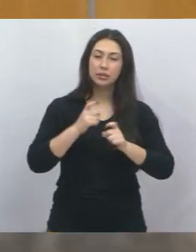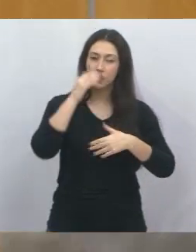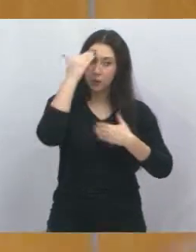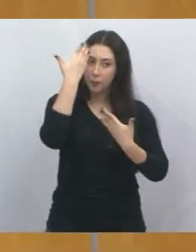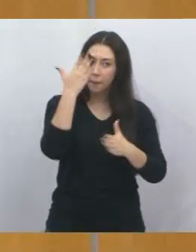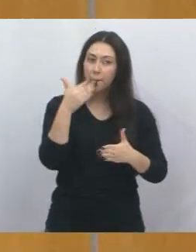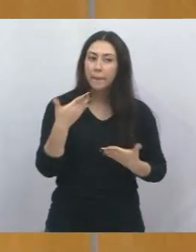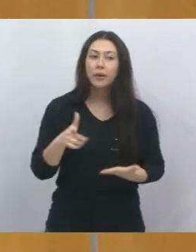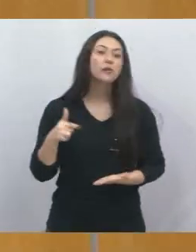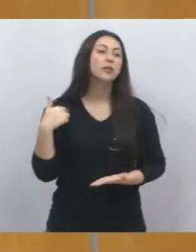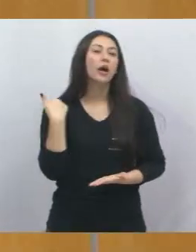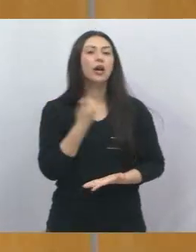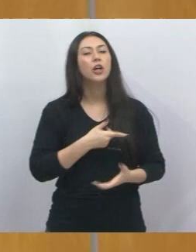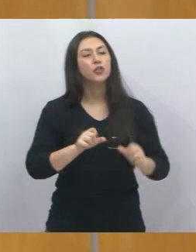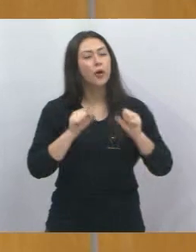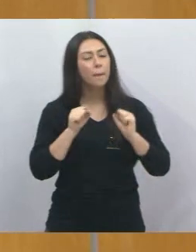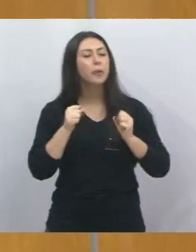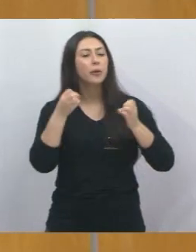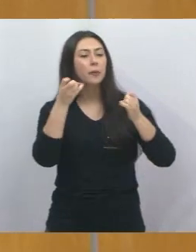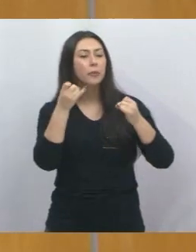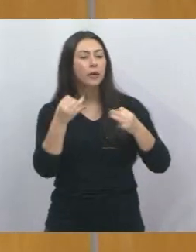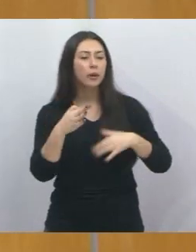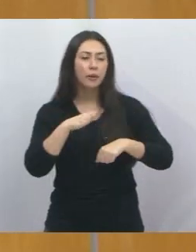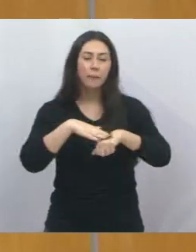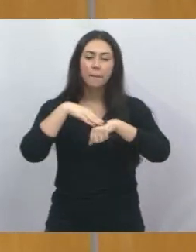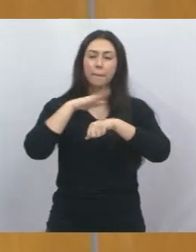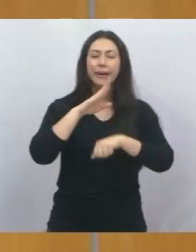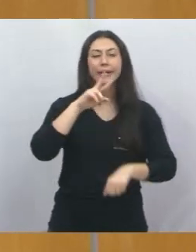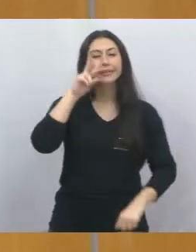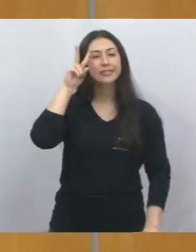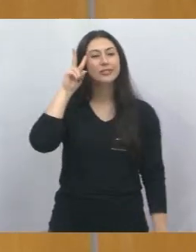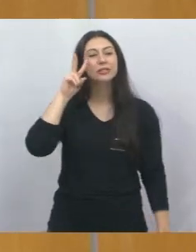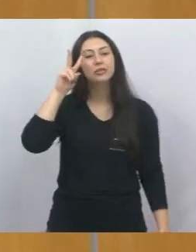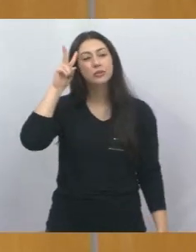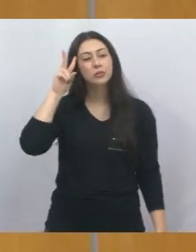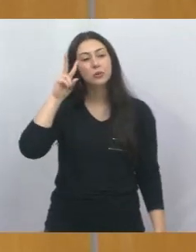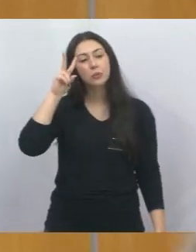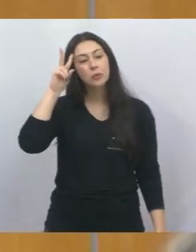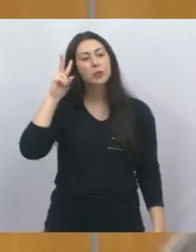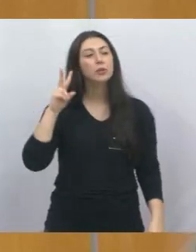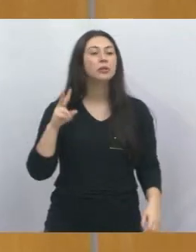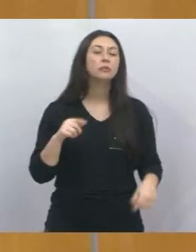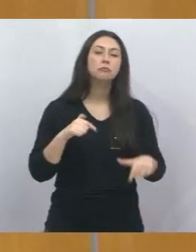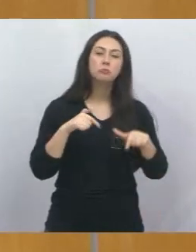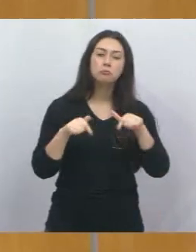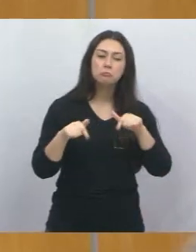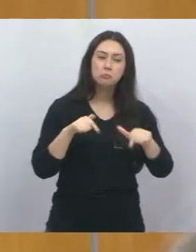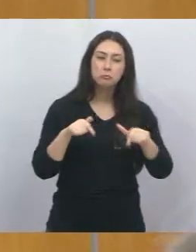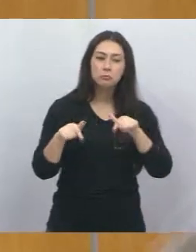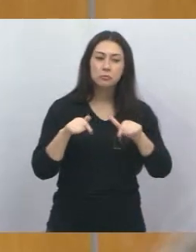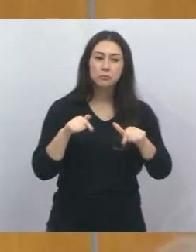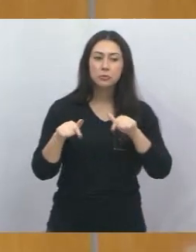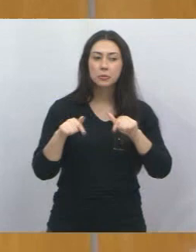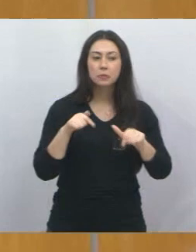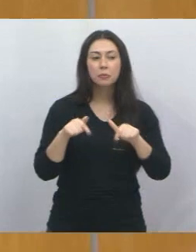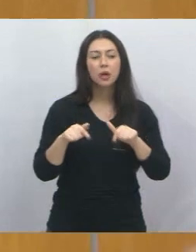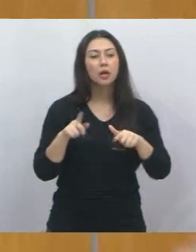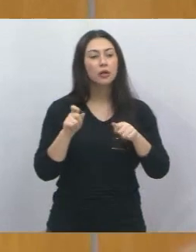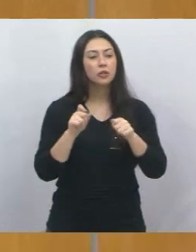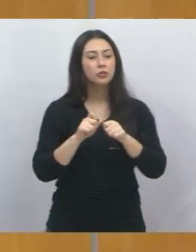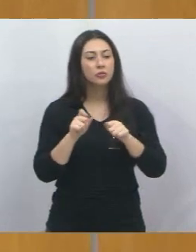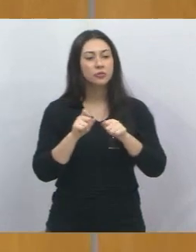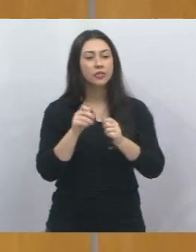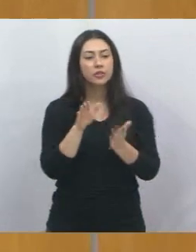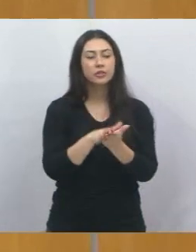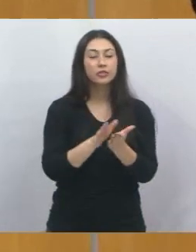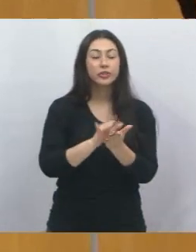que nós vamos poder falar mais da sua história, falar mais dos serviços que você prestou para